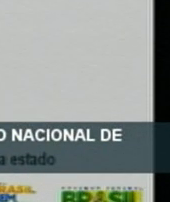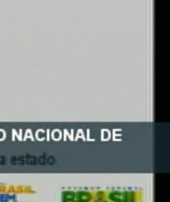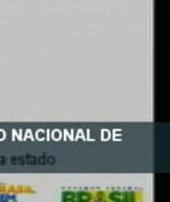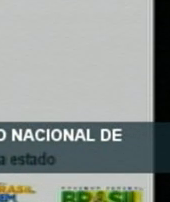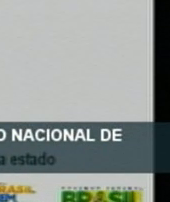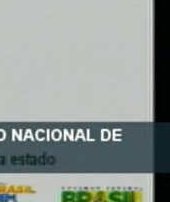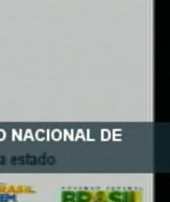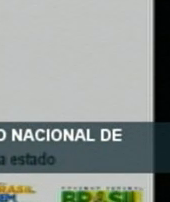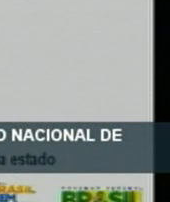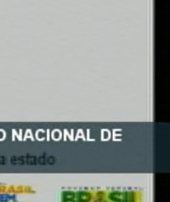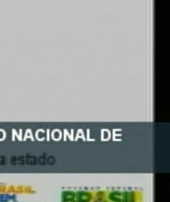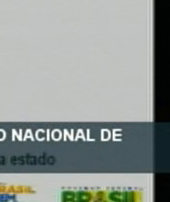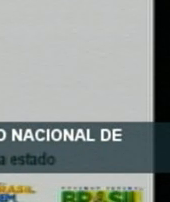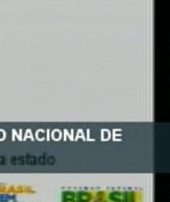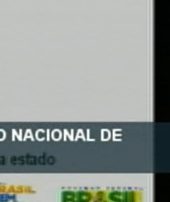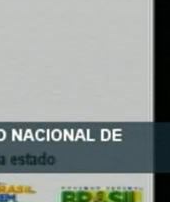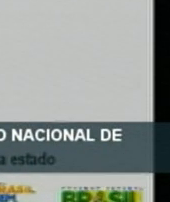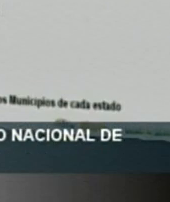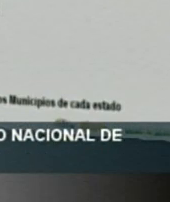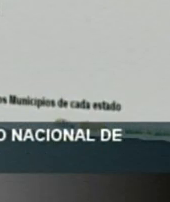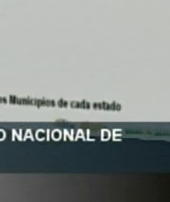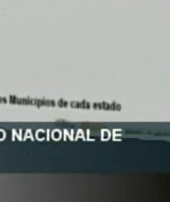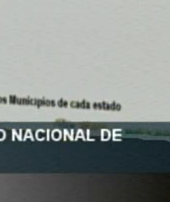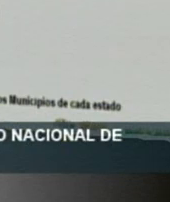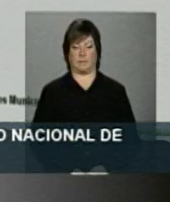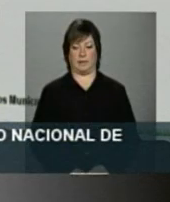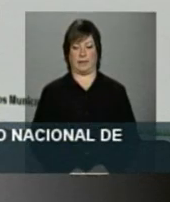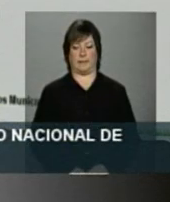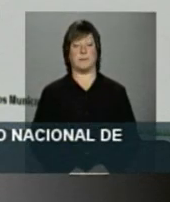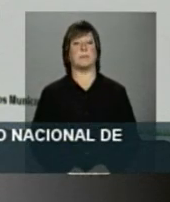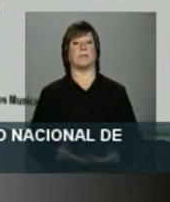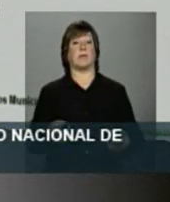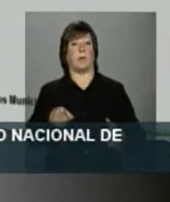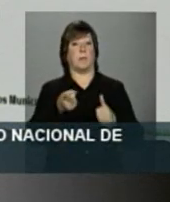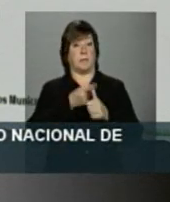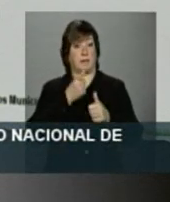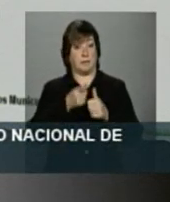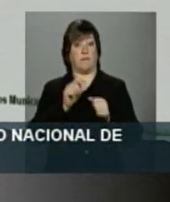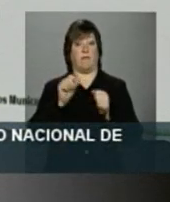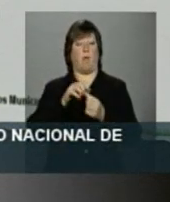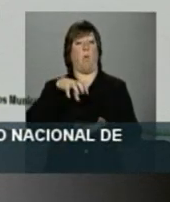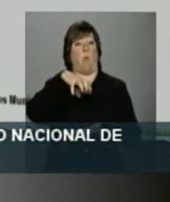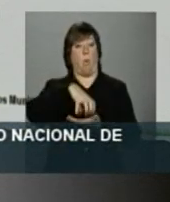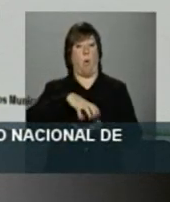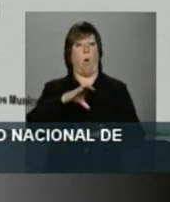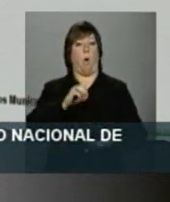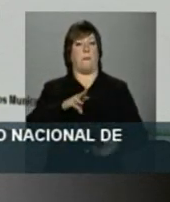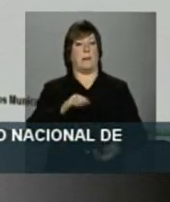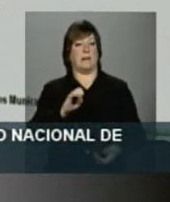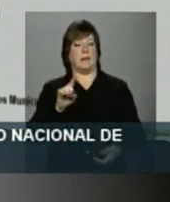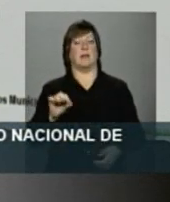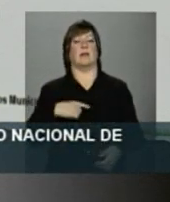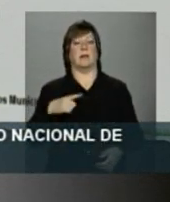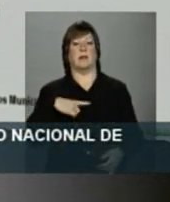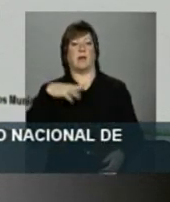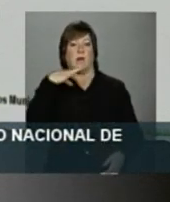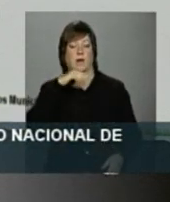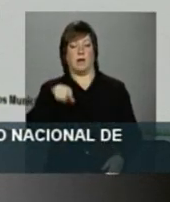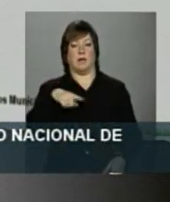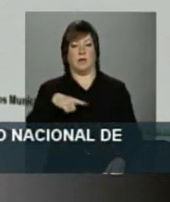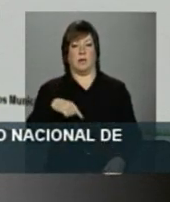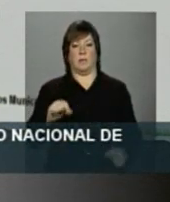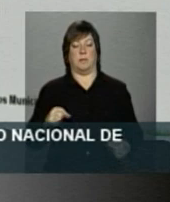difícil então o primeiro deles eh foi criado esse comitê que eu acho que é importante que o ministério do meio ambiente